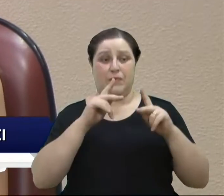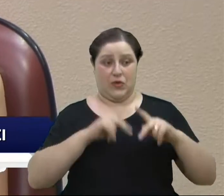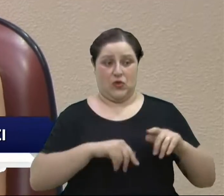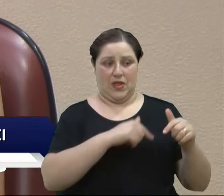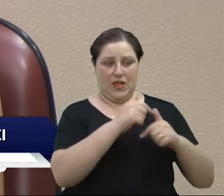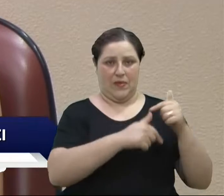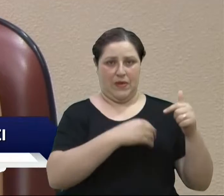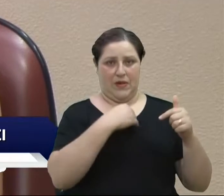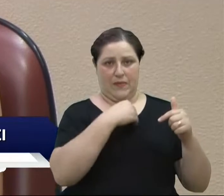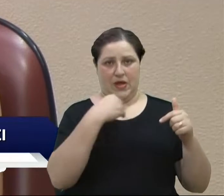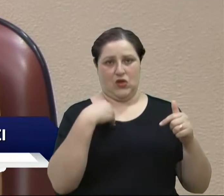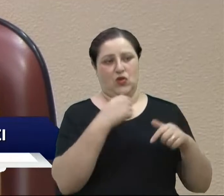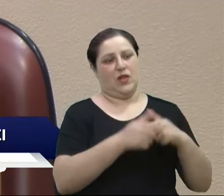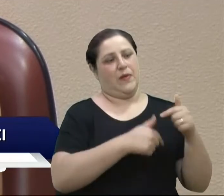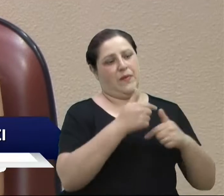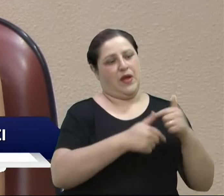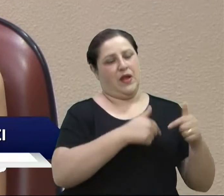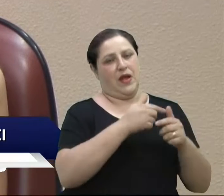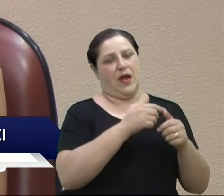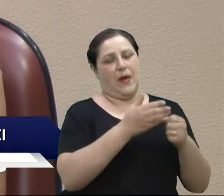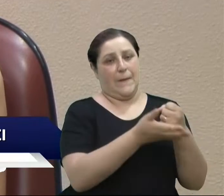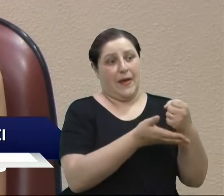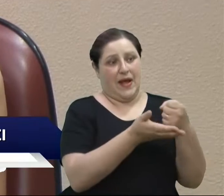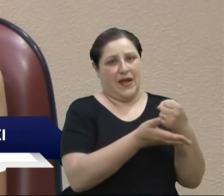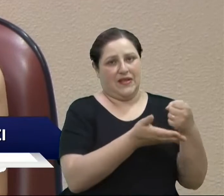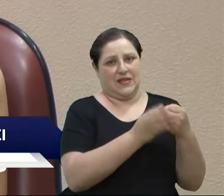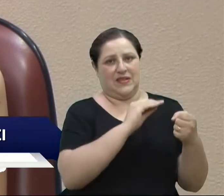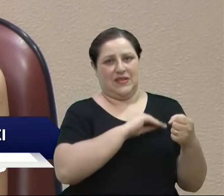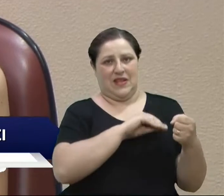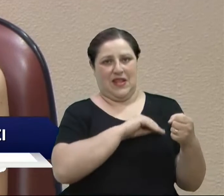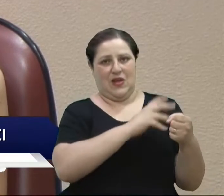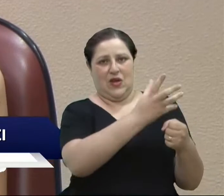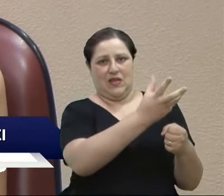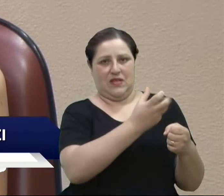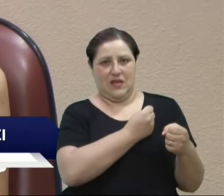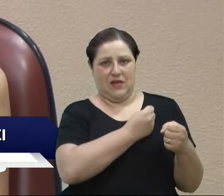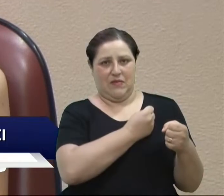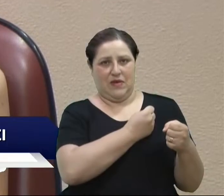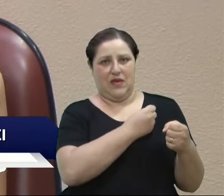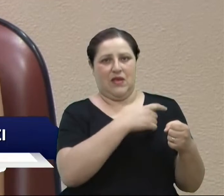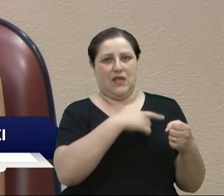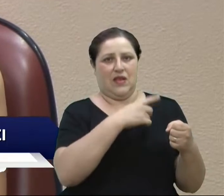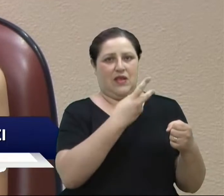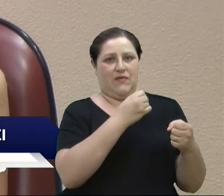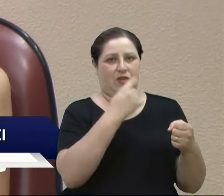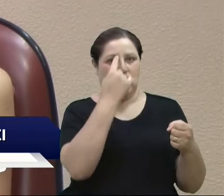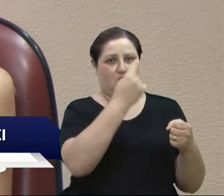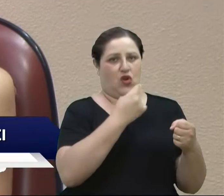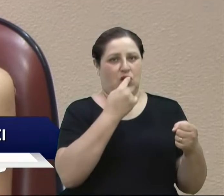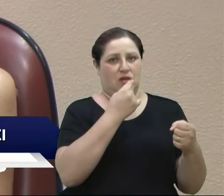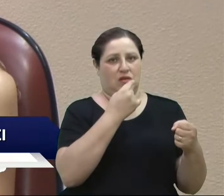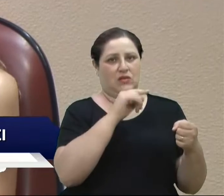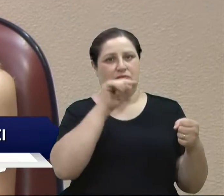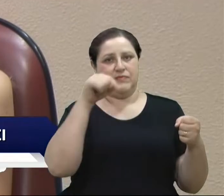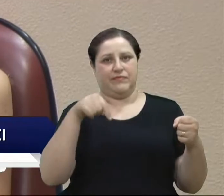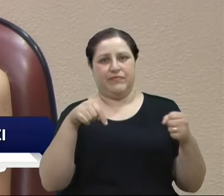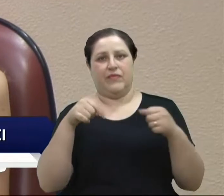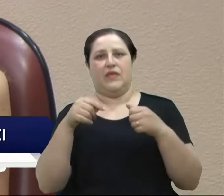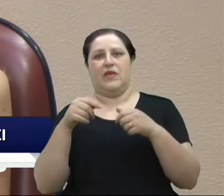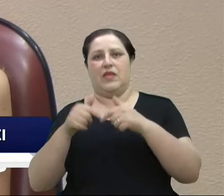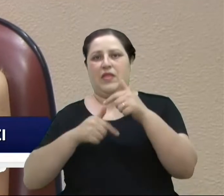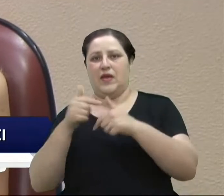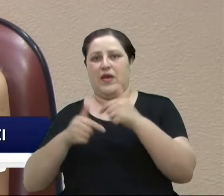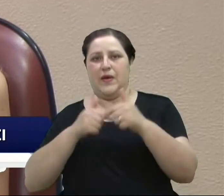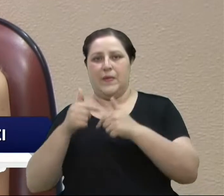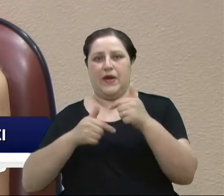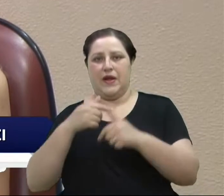básica para ganhar um salário, o equivalente ao que ele ganha por 20 horas, ele ganha num fim de semana fazendo plantão num